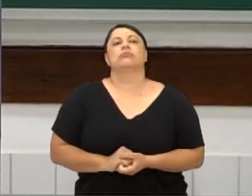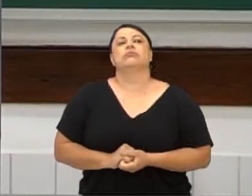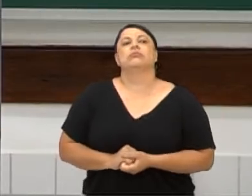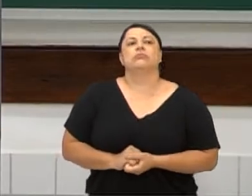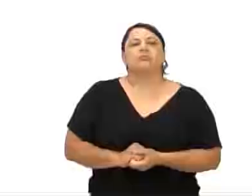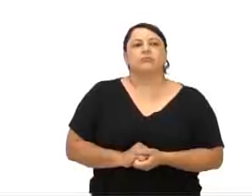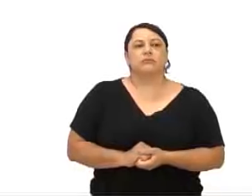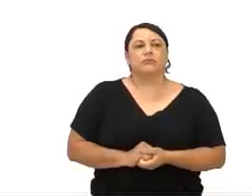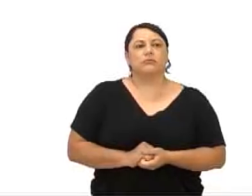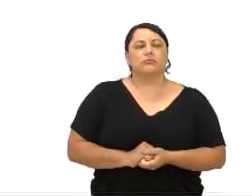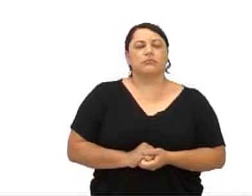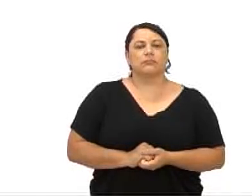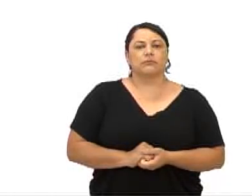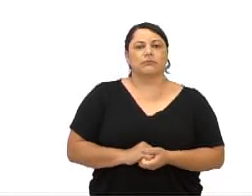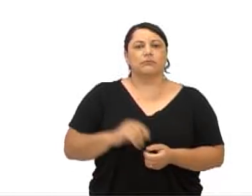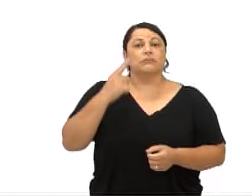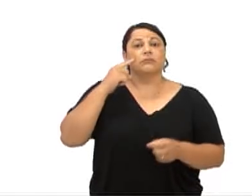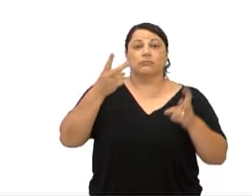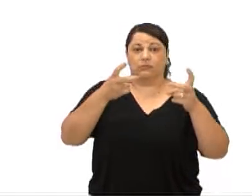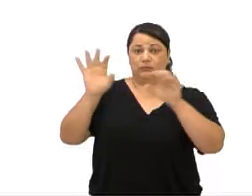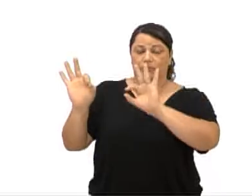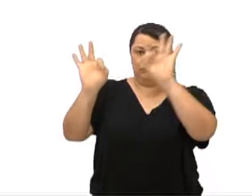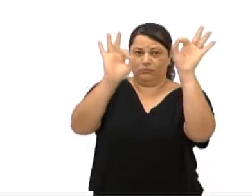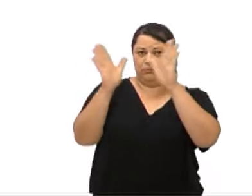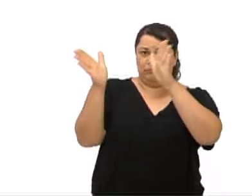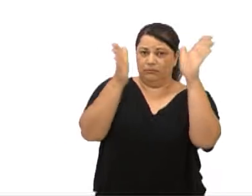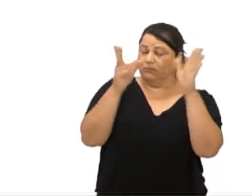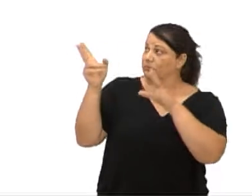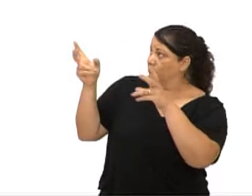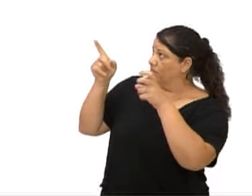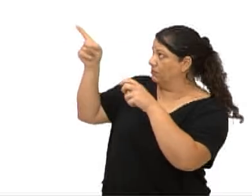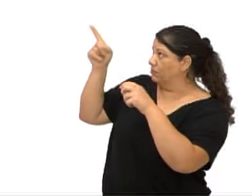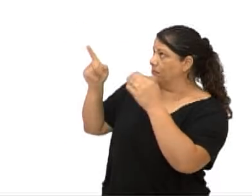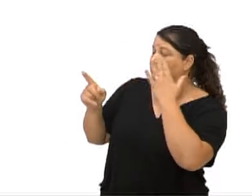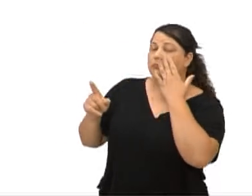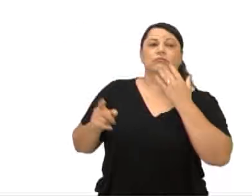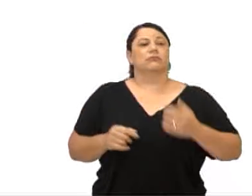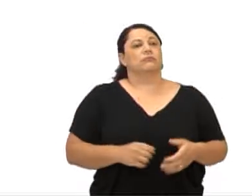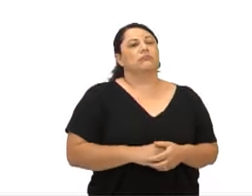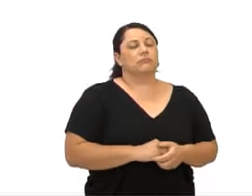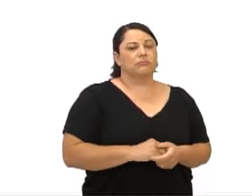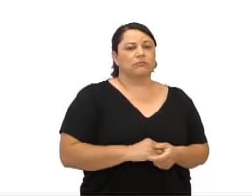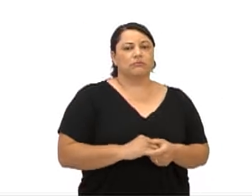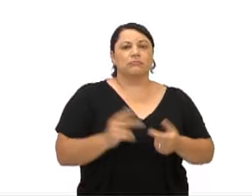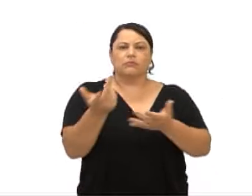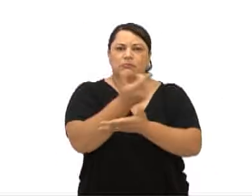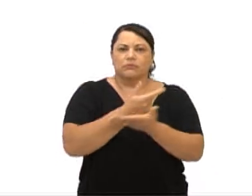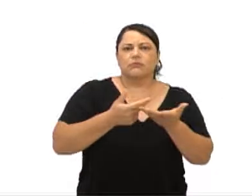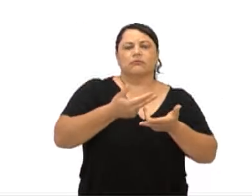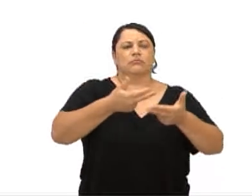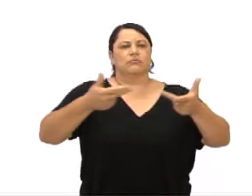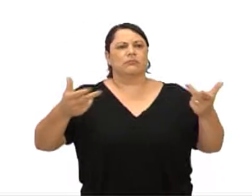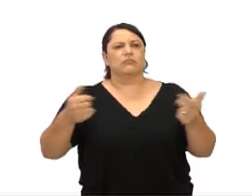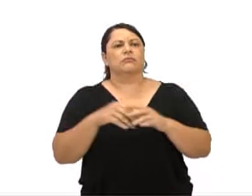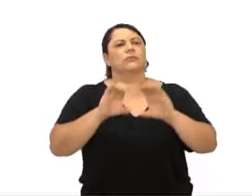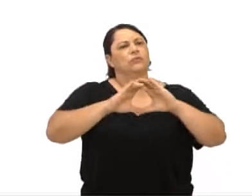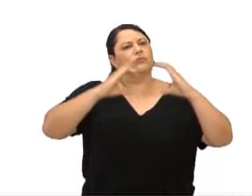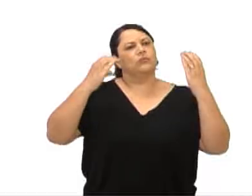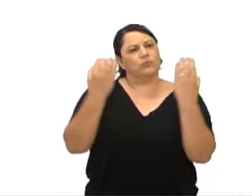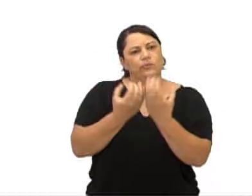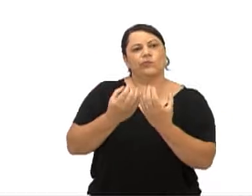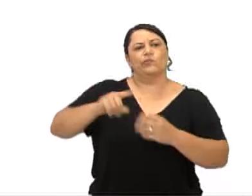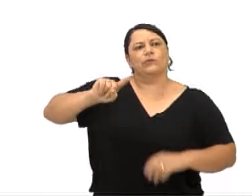Vamos em frente? E aqui nós temos uma caricatura sobre a Conferência de Berlim durante esse período.